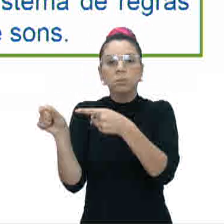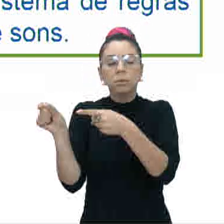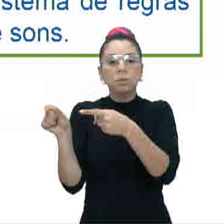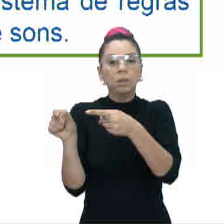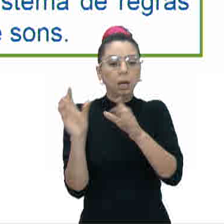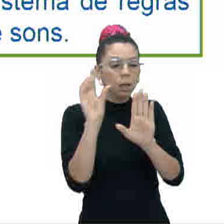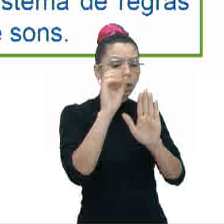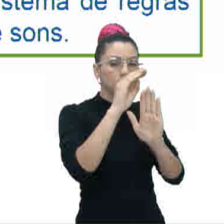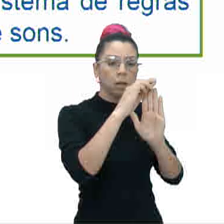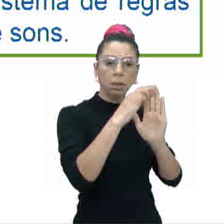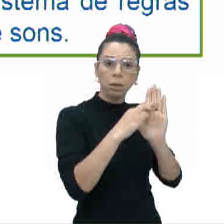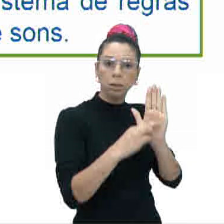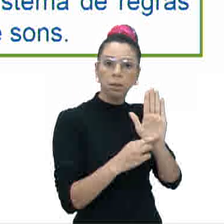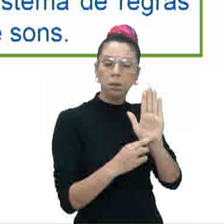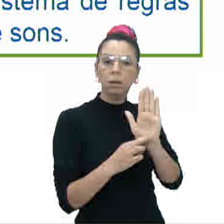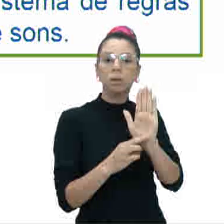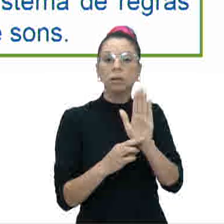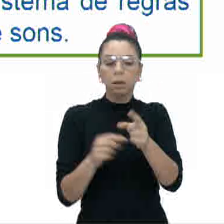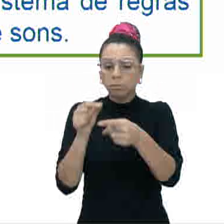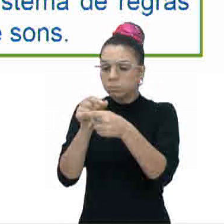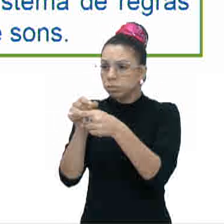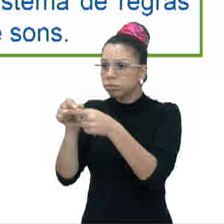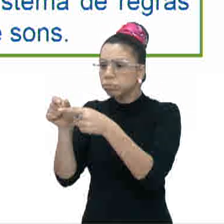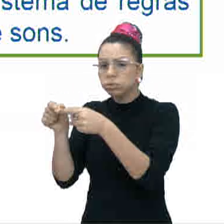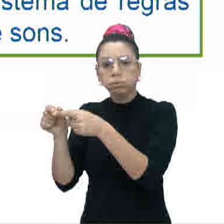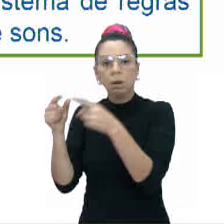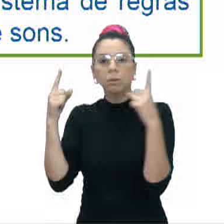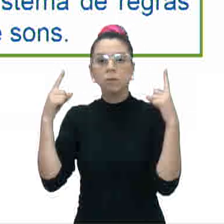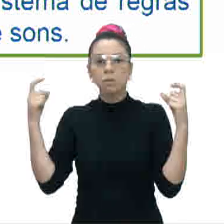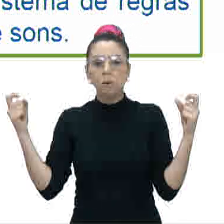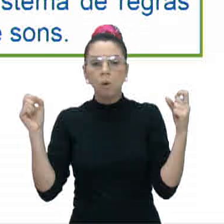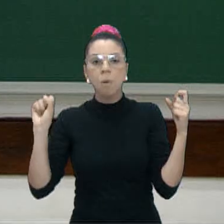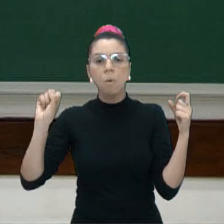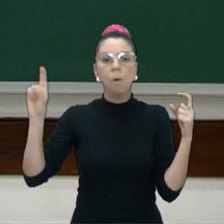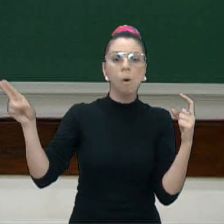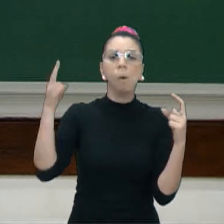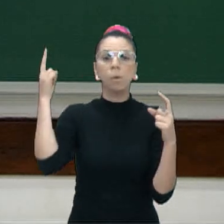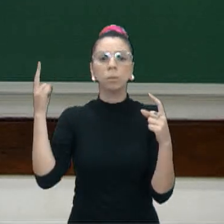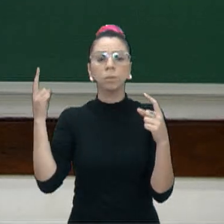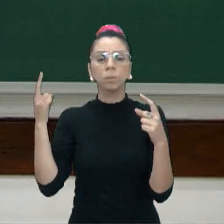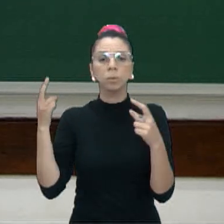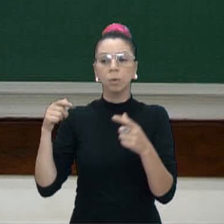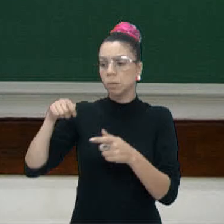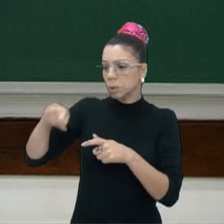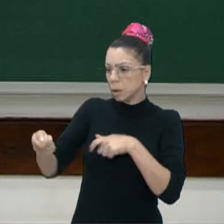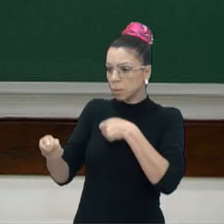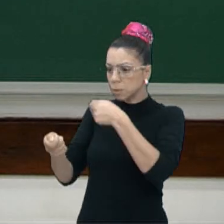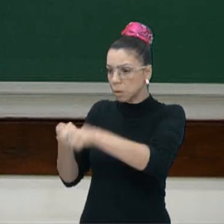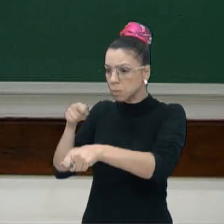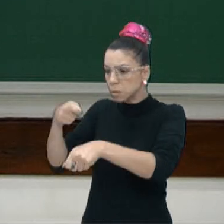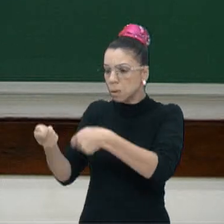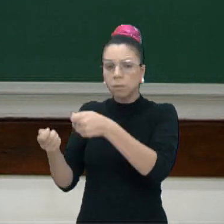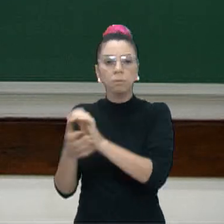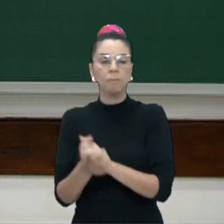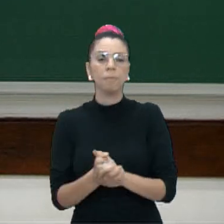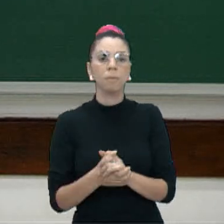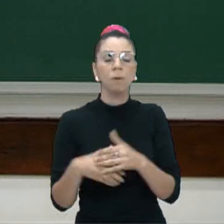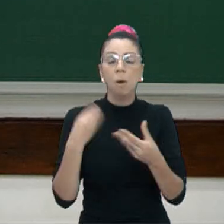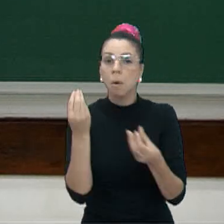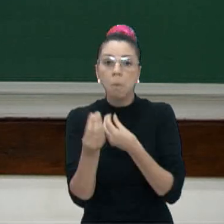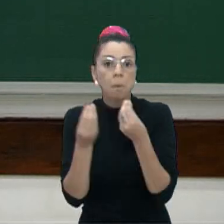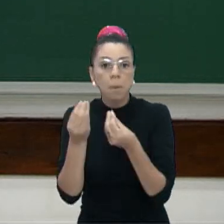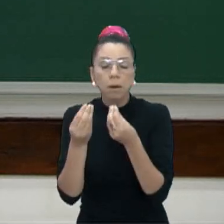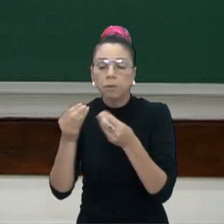as frases a partir de uma sequência de sons. Ou seja, moçada, como é que vocês captam